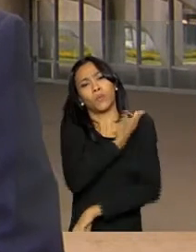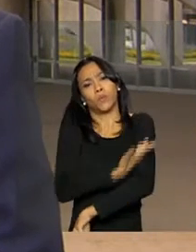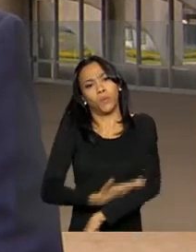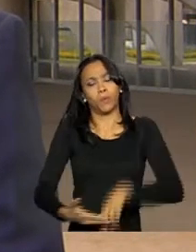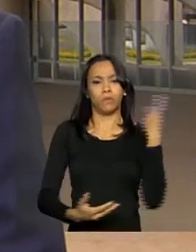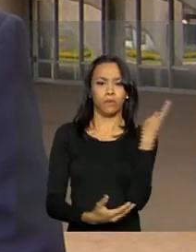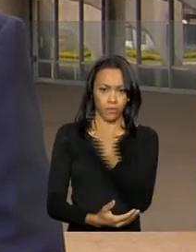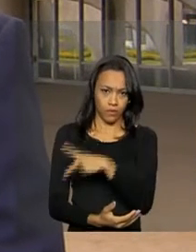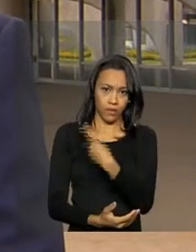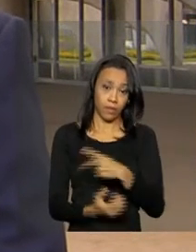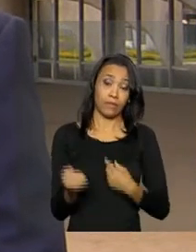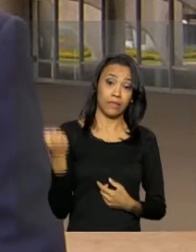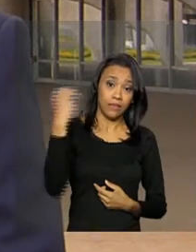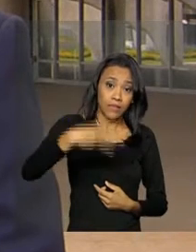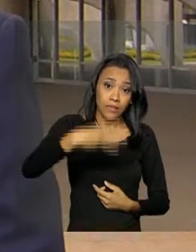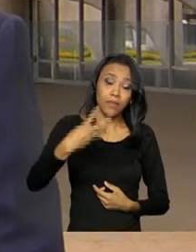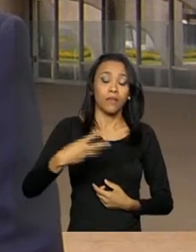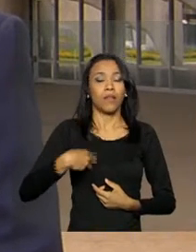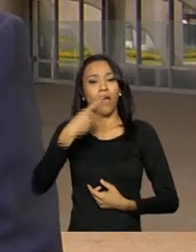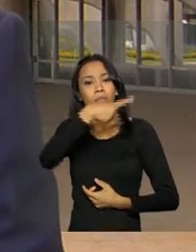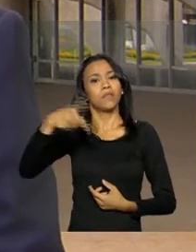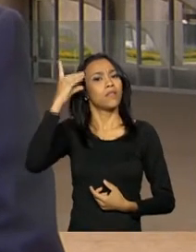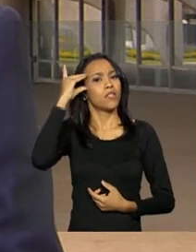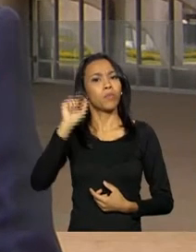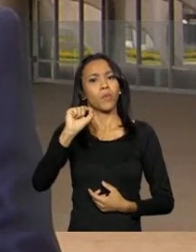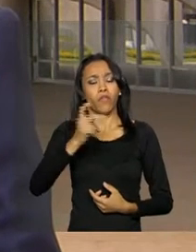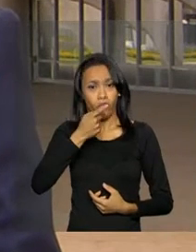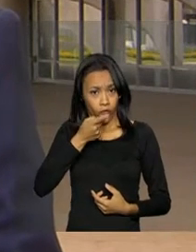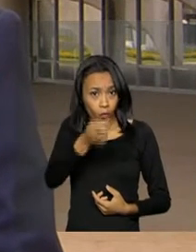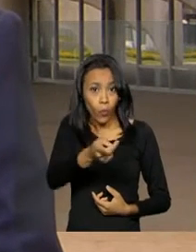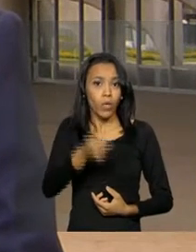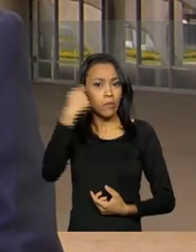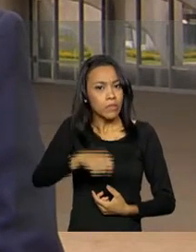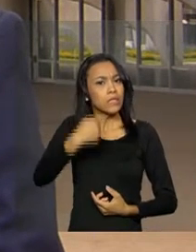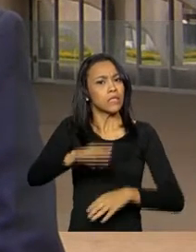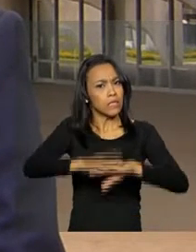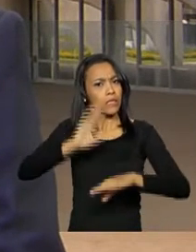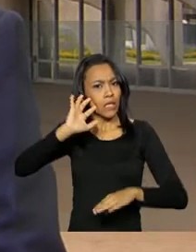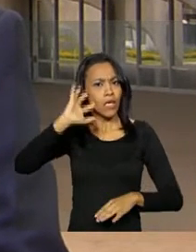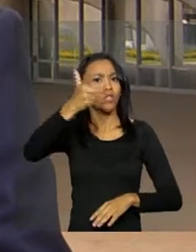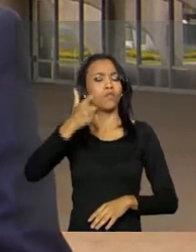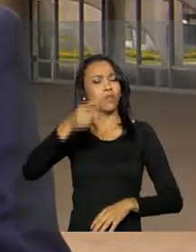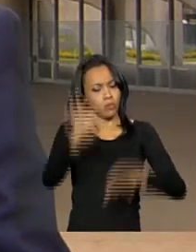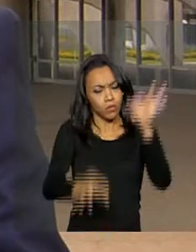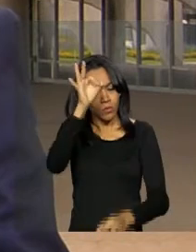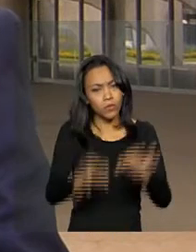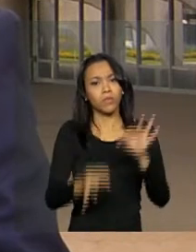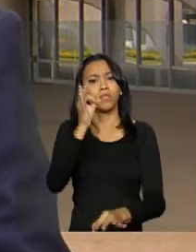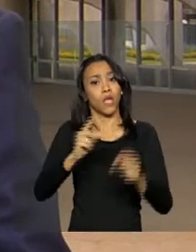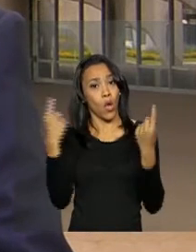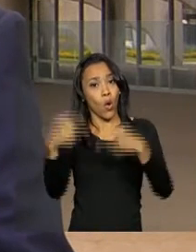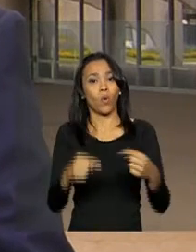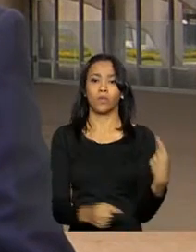reiterada dele. Terceiro, a presidenta Dilma Rousseff determinou que sejam tomadas todas as medidas judiciais cabíveis